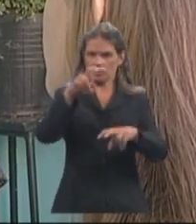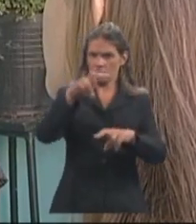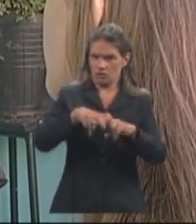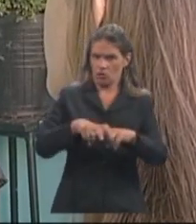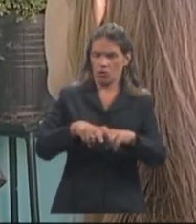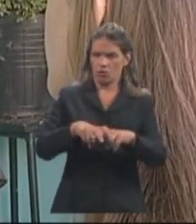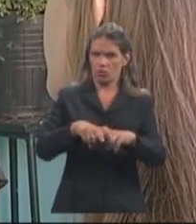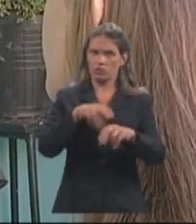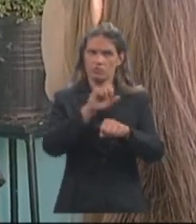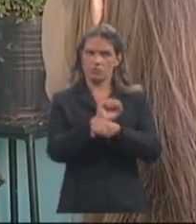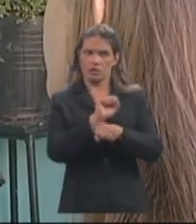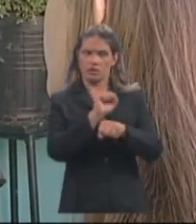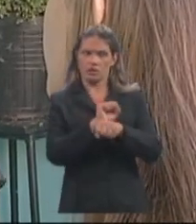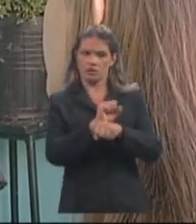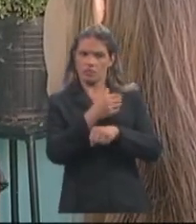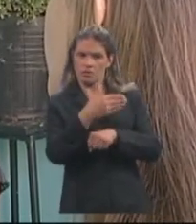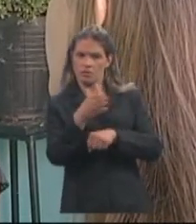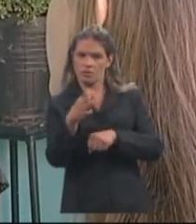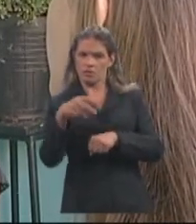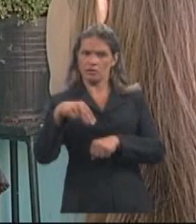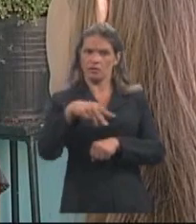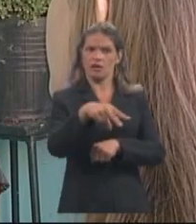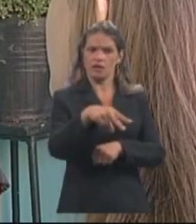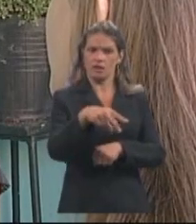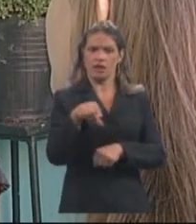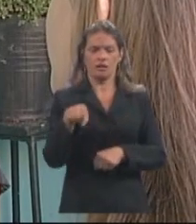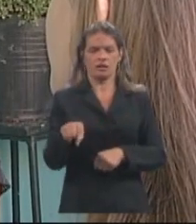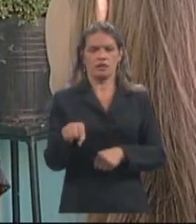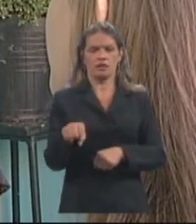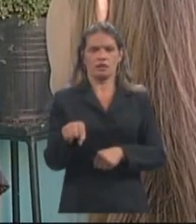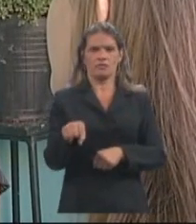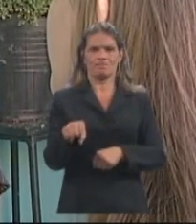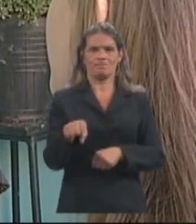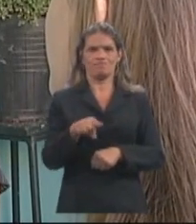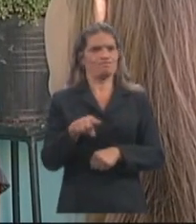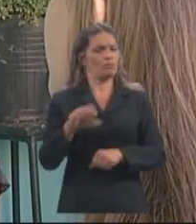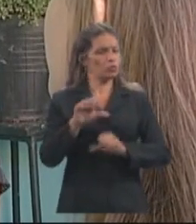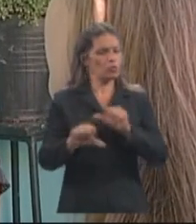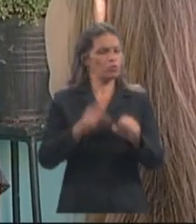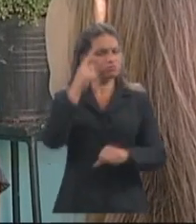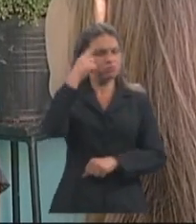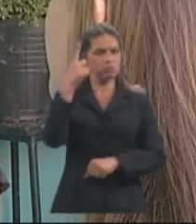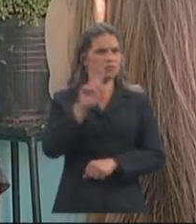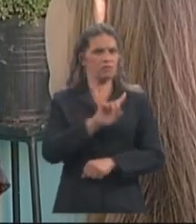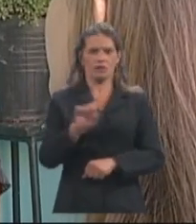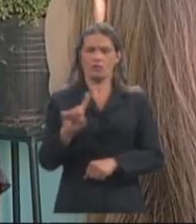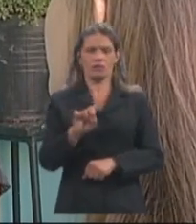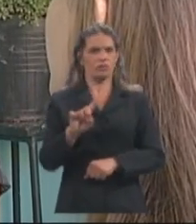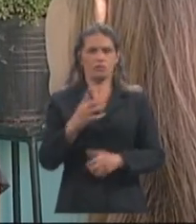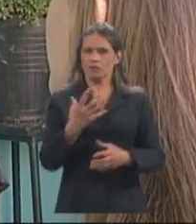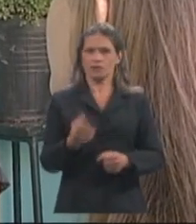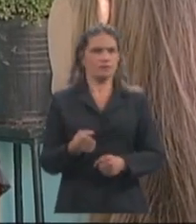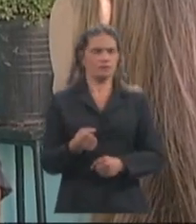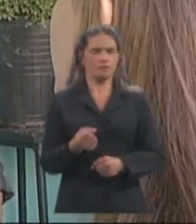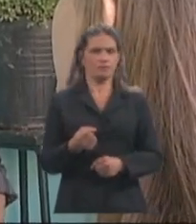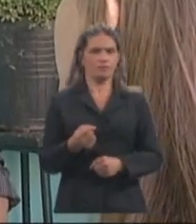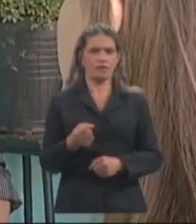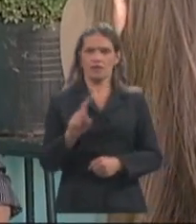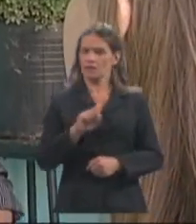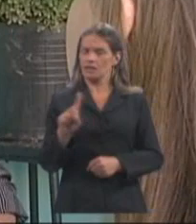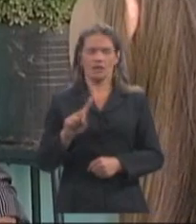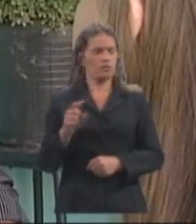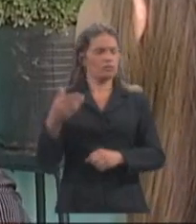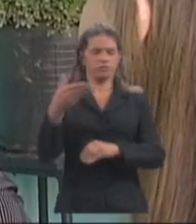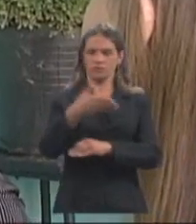recepção esperando o pessoal abrir a porta e entrar ele bateu um repen ele ele achou que não ia ser internado Ele disse que não ia